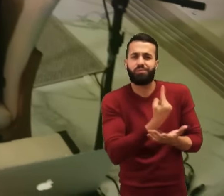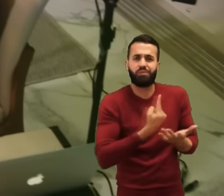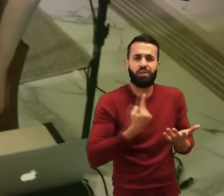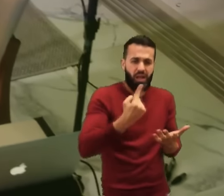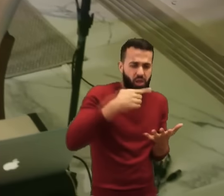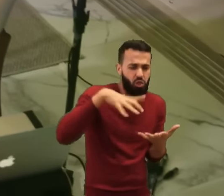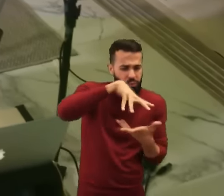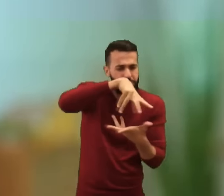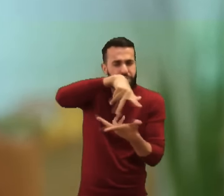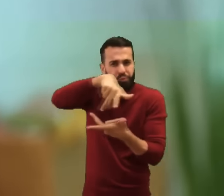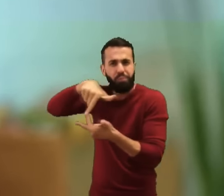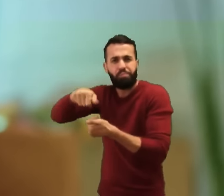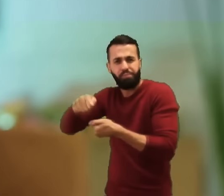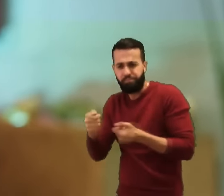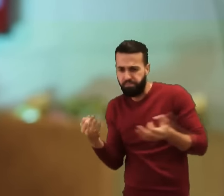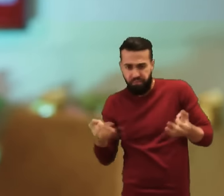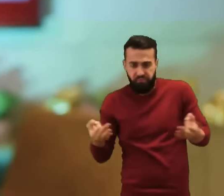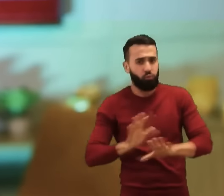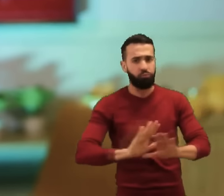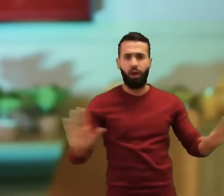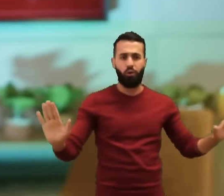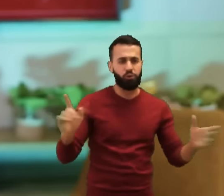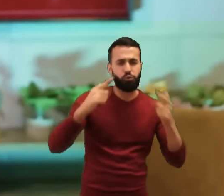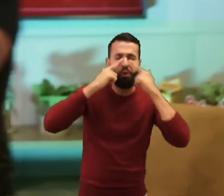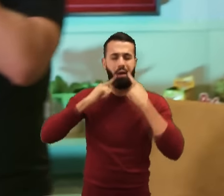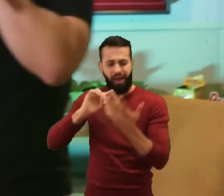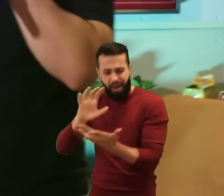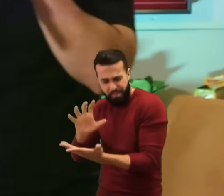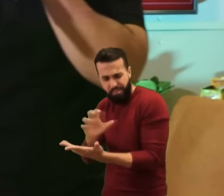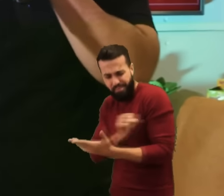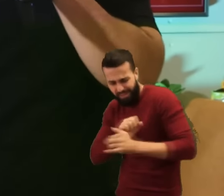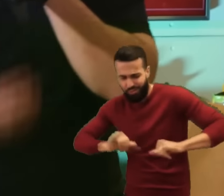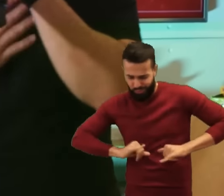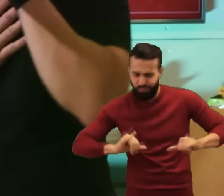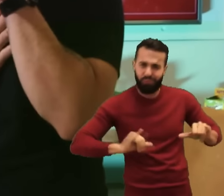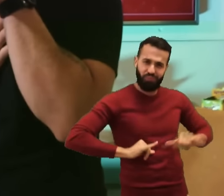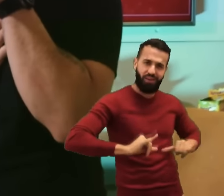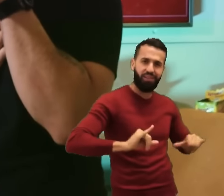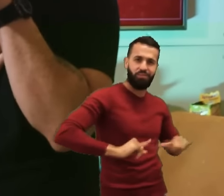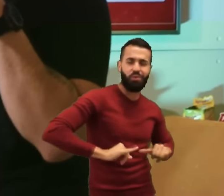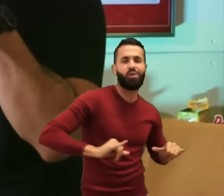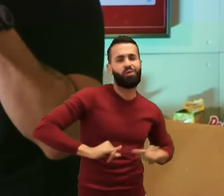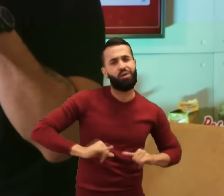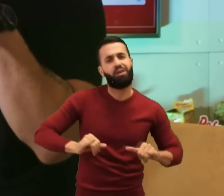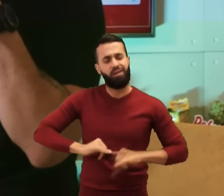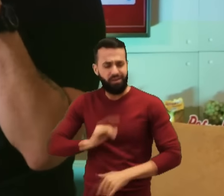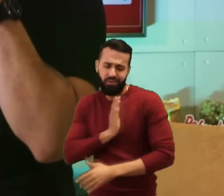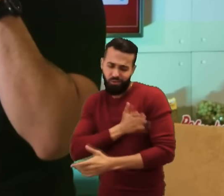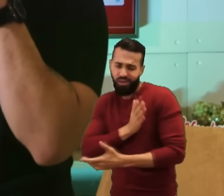no mundo é perfeito, chorar, amar, sofrer faz bem pro